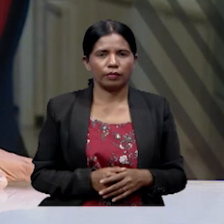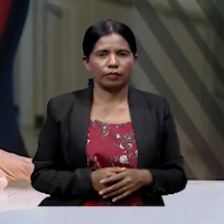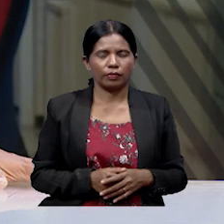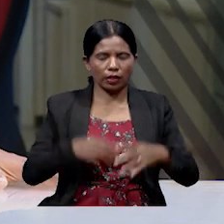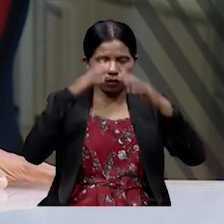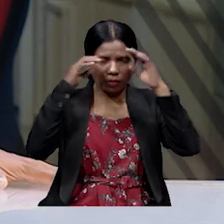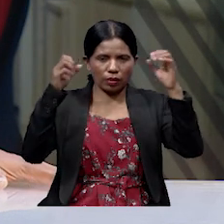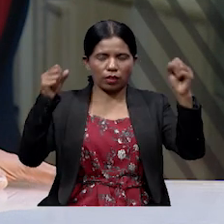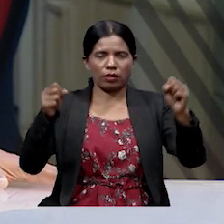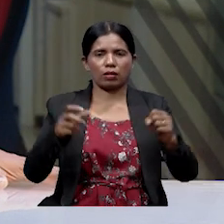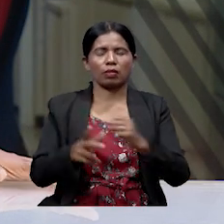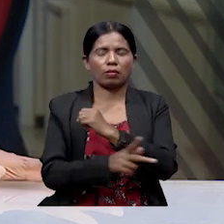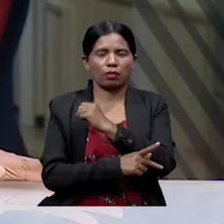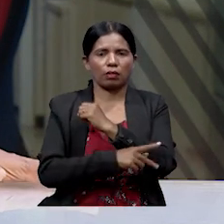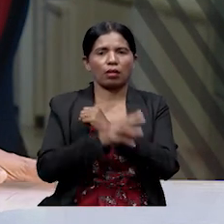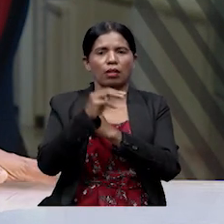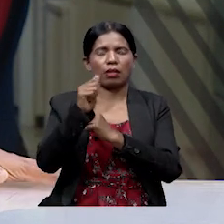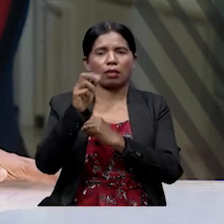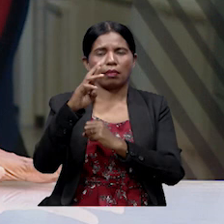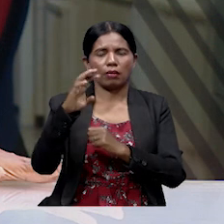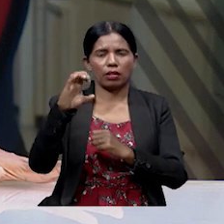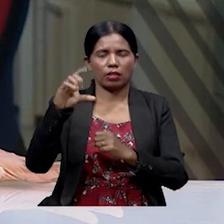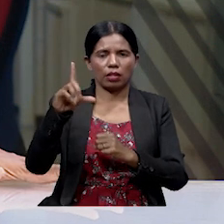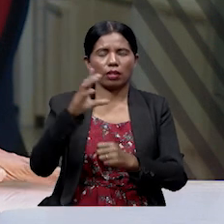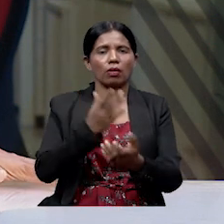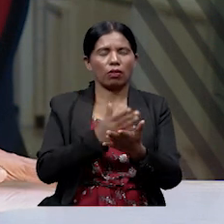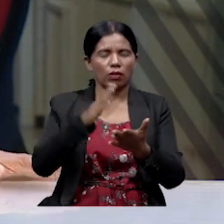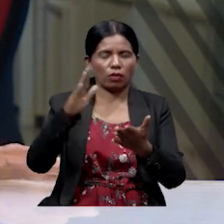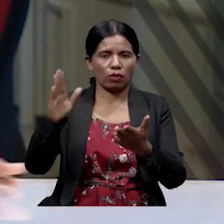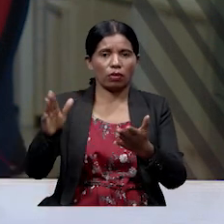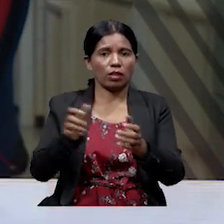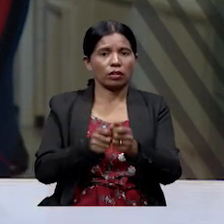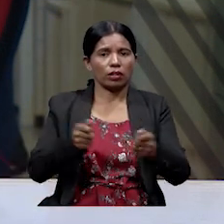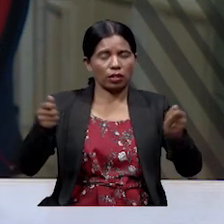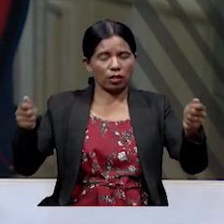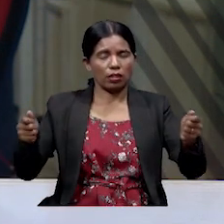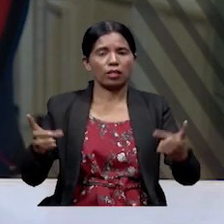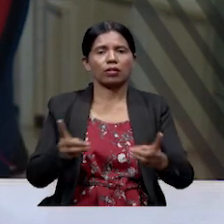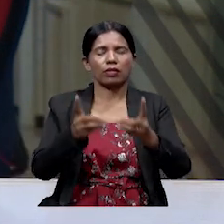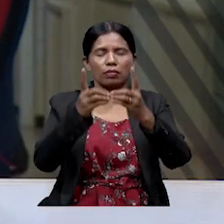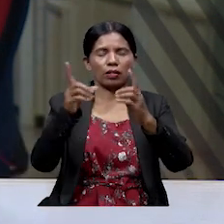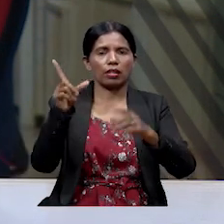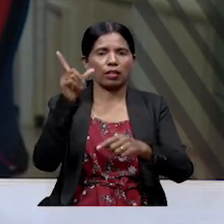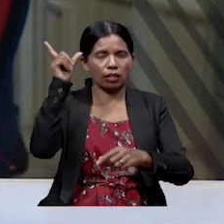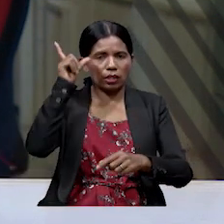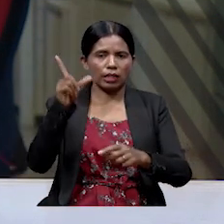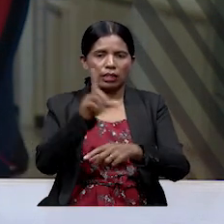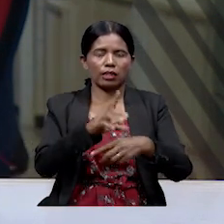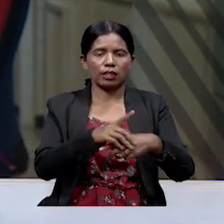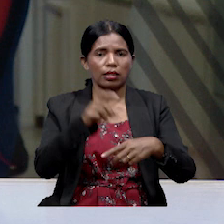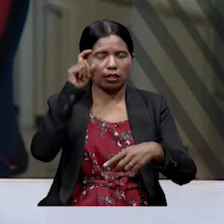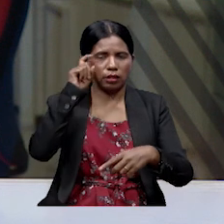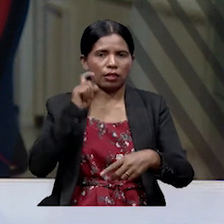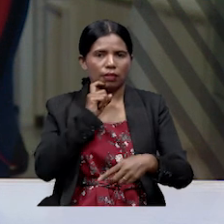Presidente da República Portugal, Marcelo Rebelo de Sousa, sosa Jornal Nacional Diário, Rafinha Sorumalo, o líder nacional Keira Alexandre